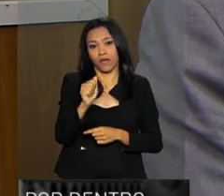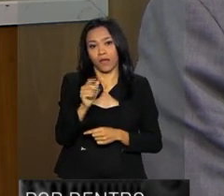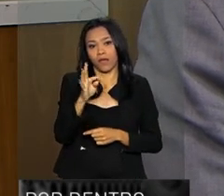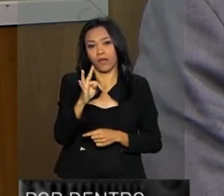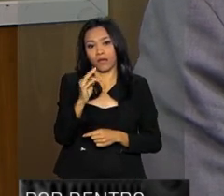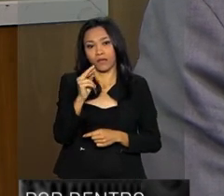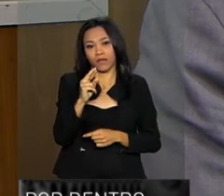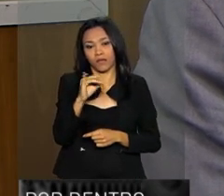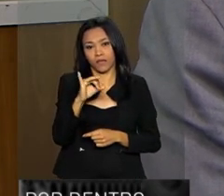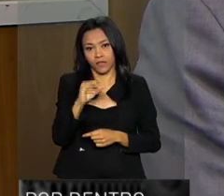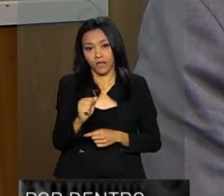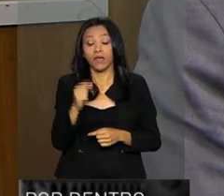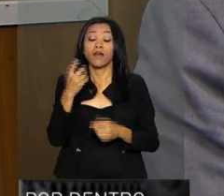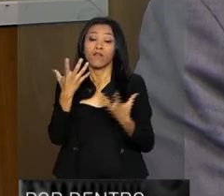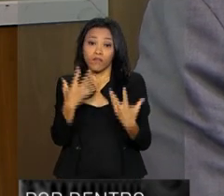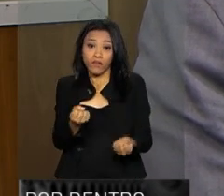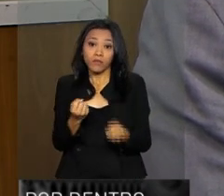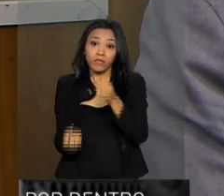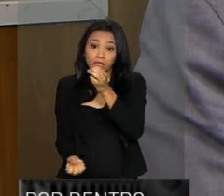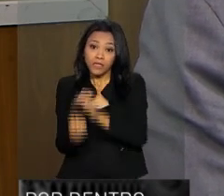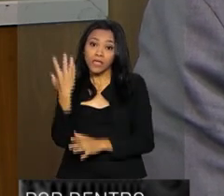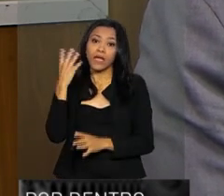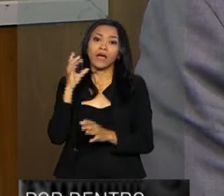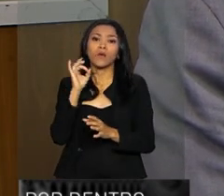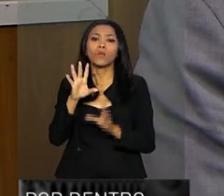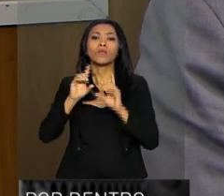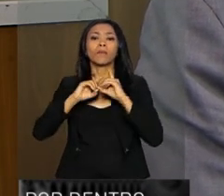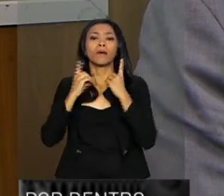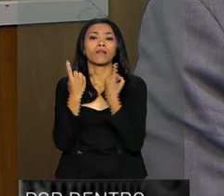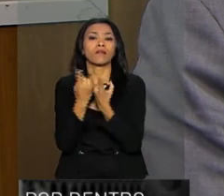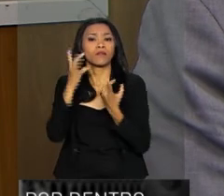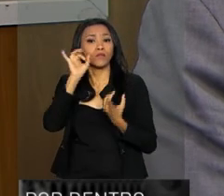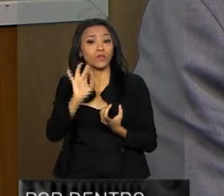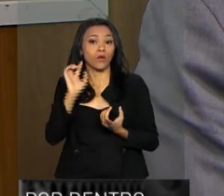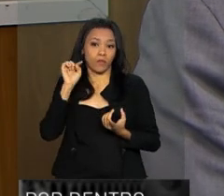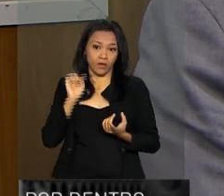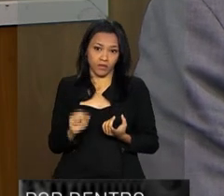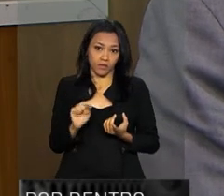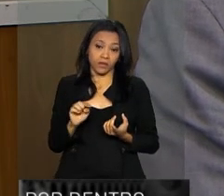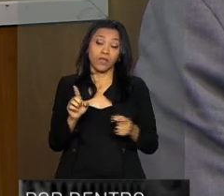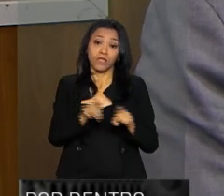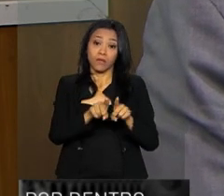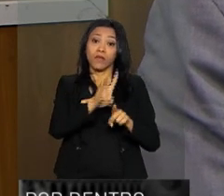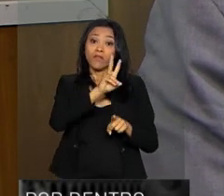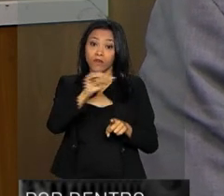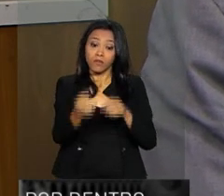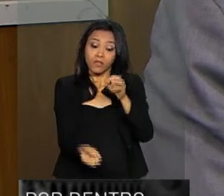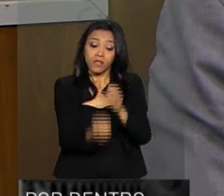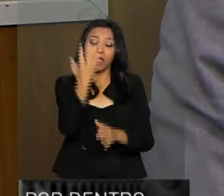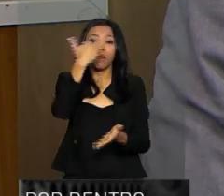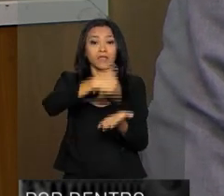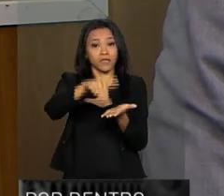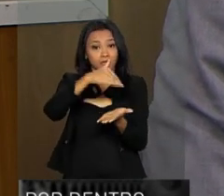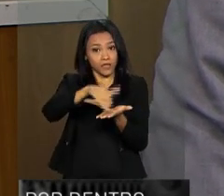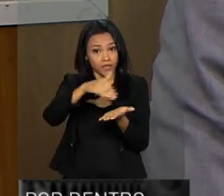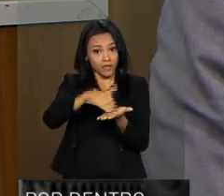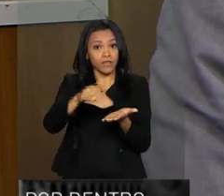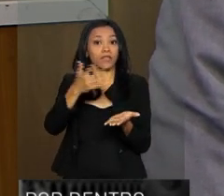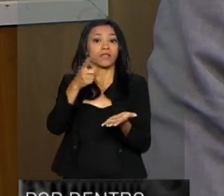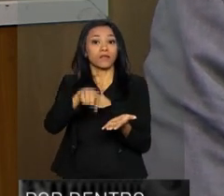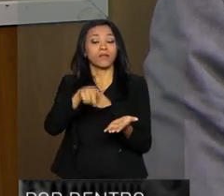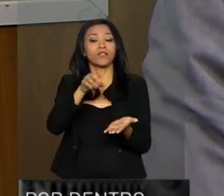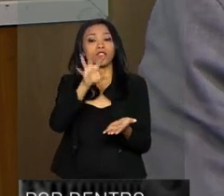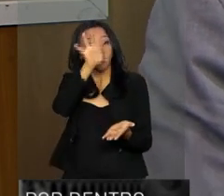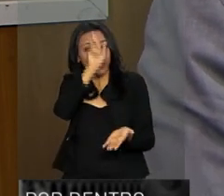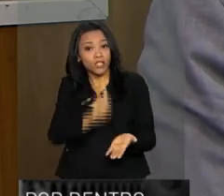para isso e vamos criar agora é no início do ano a secretaria do direito autoral no ministério da cultura que terá também